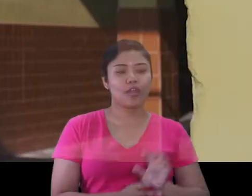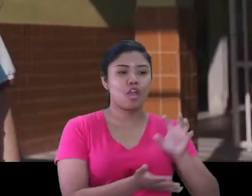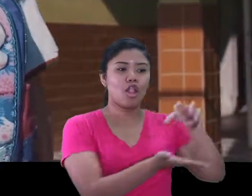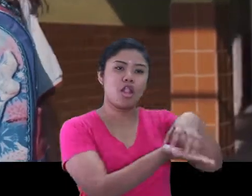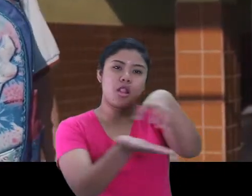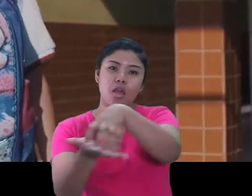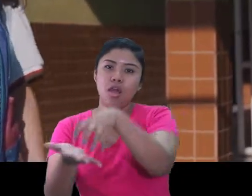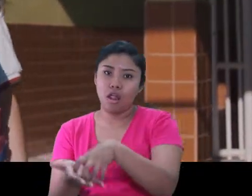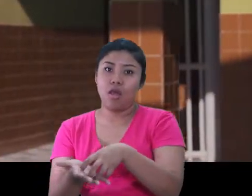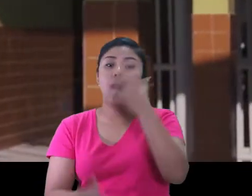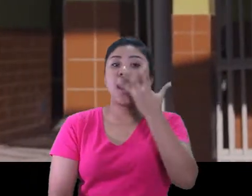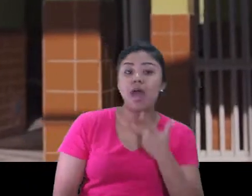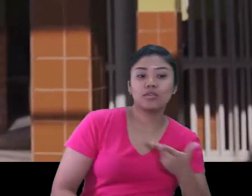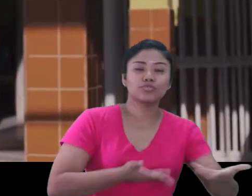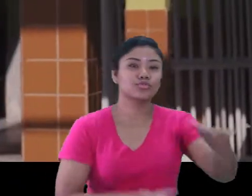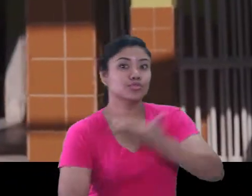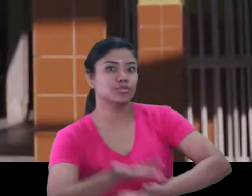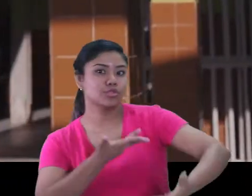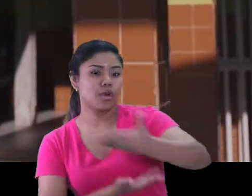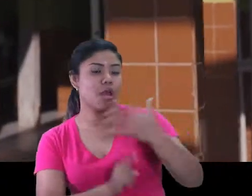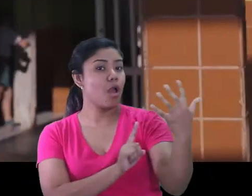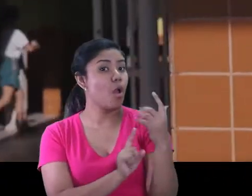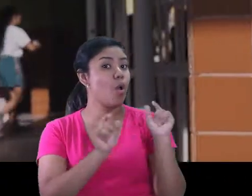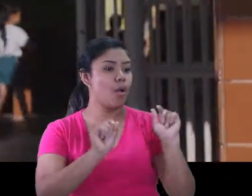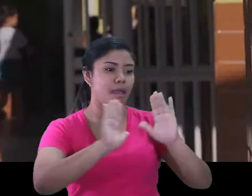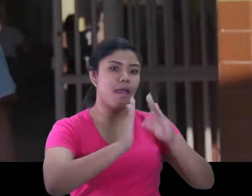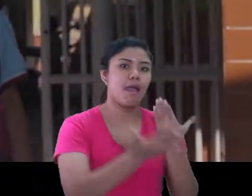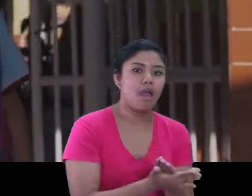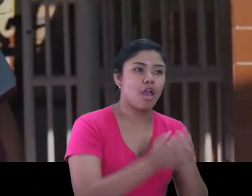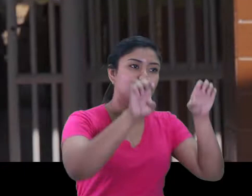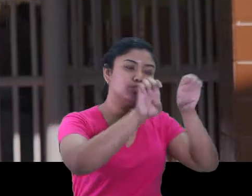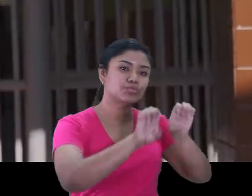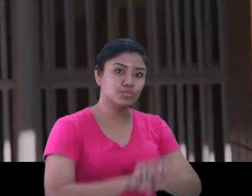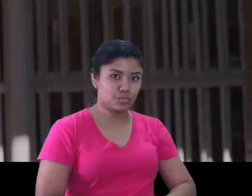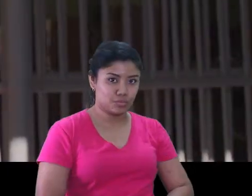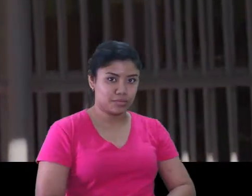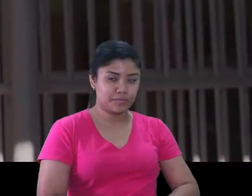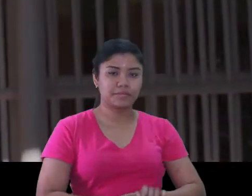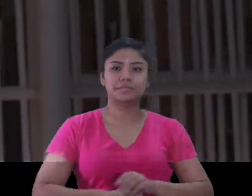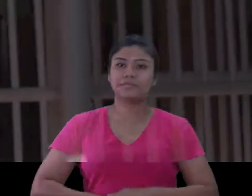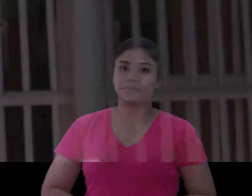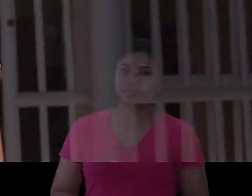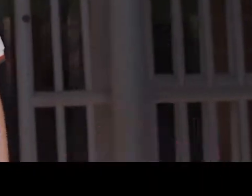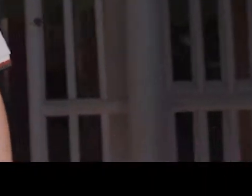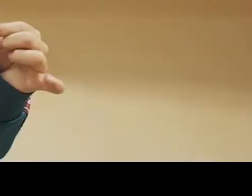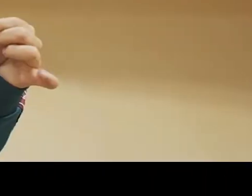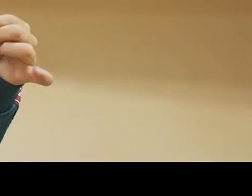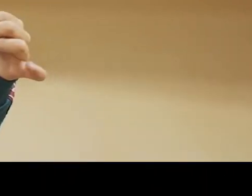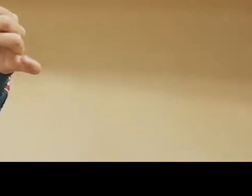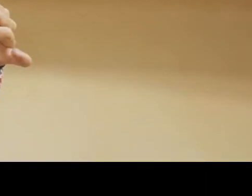Além de estabelecer relações com o território em que se insere, as crianças também são influenciadas pelos espaços físicos que compõem a